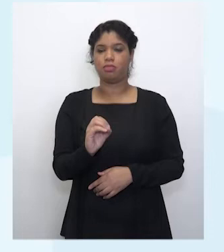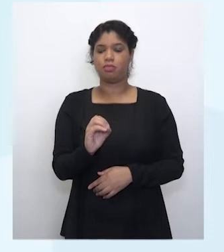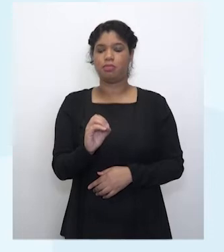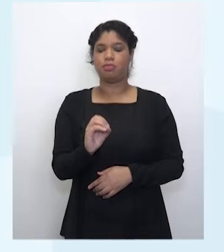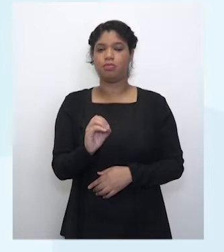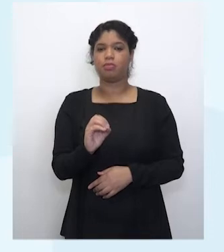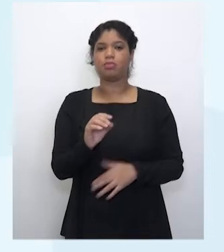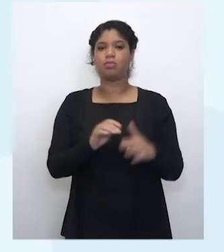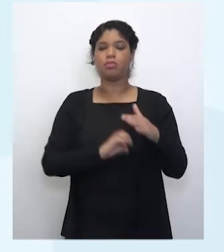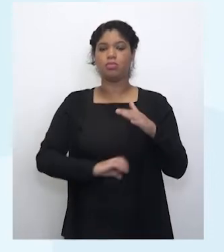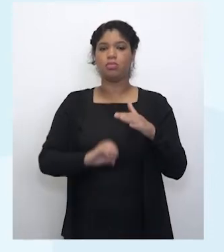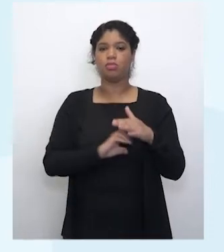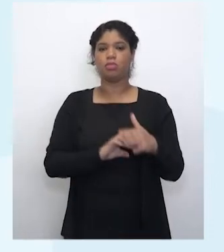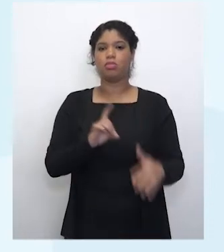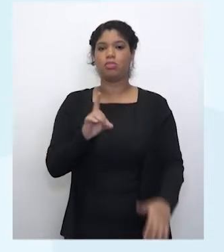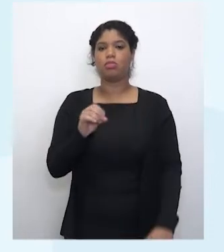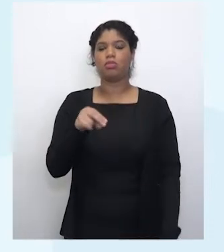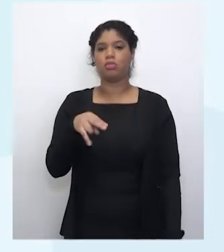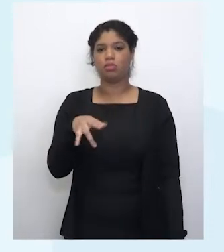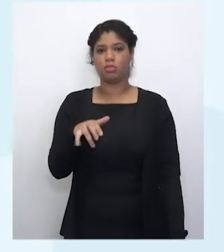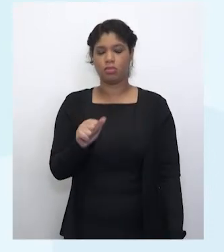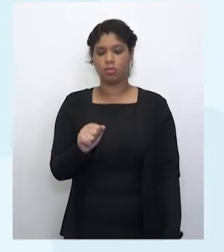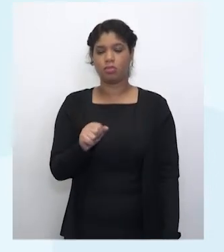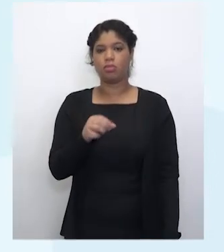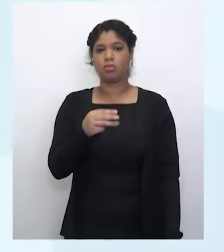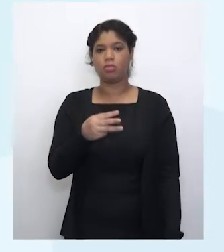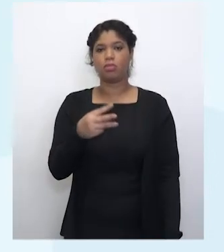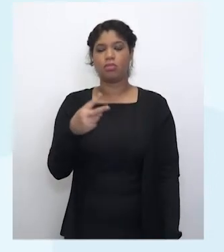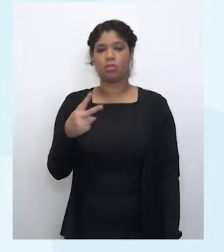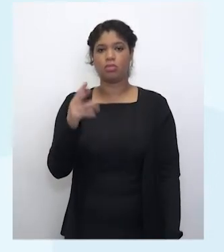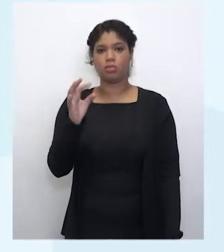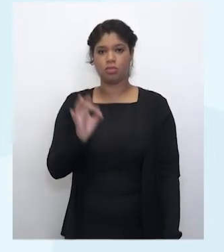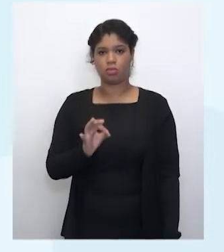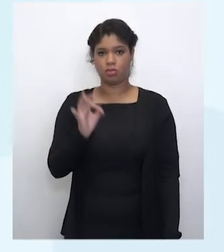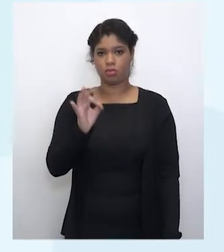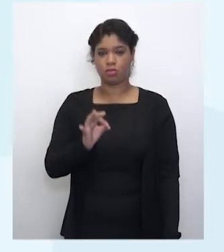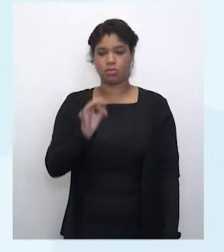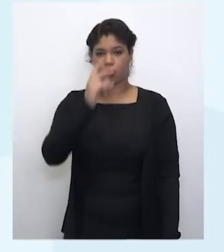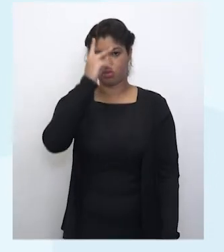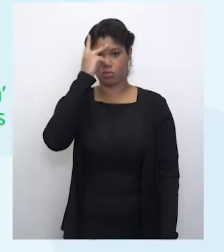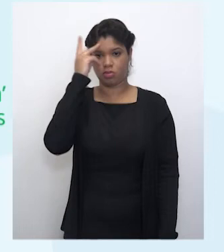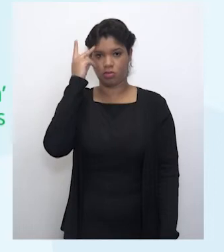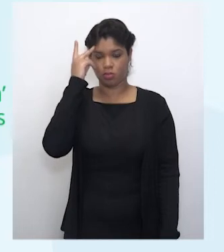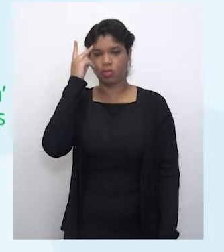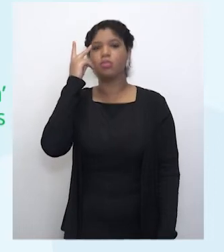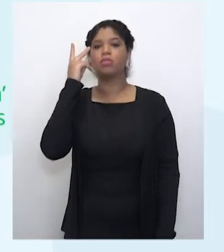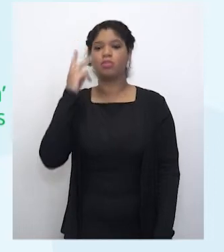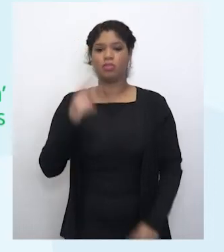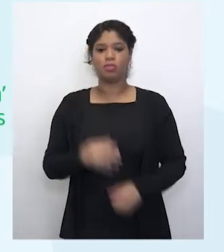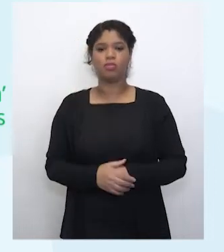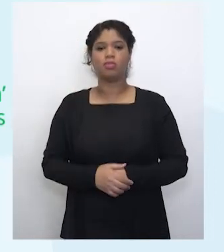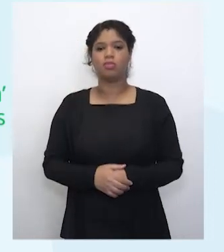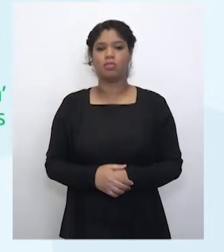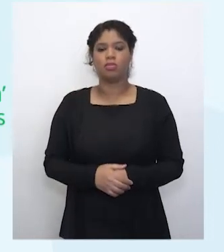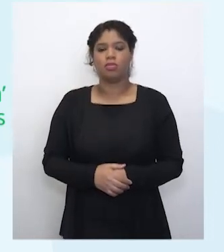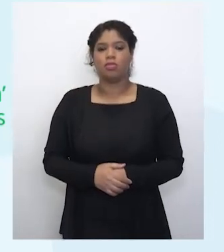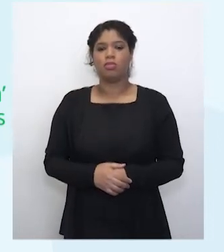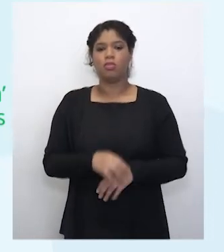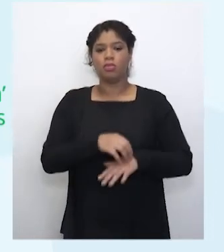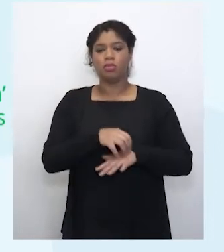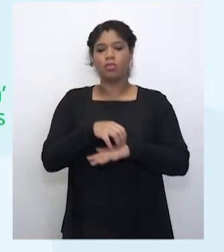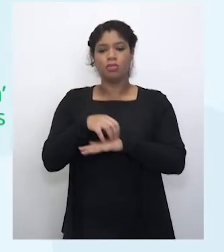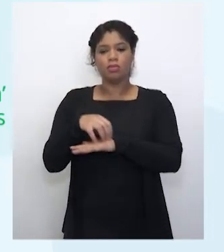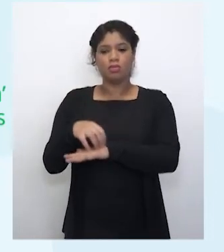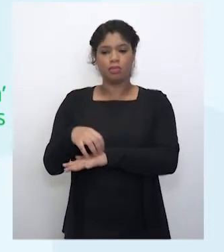dona transporta 32% dos passageiros. Então, olha aqui a resolução.